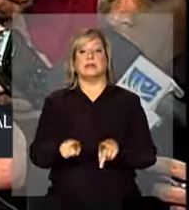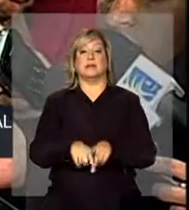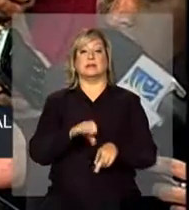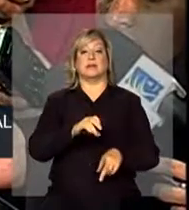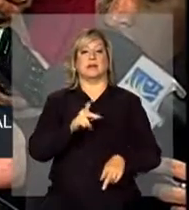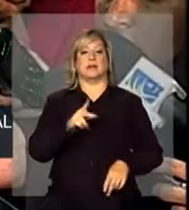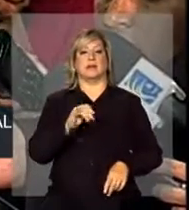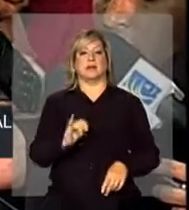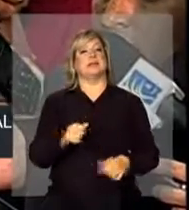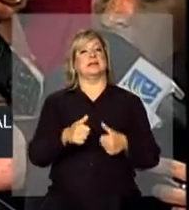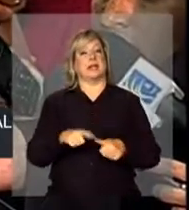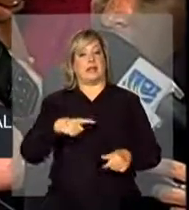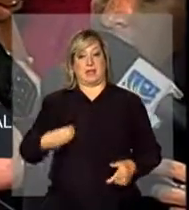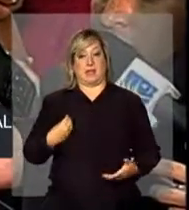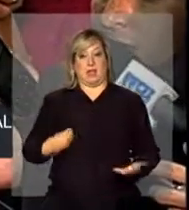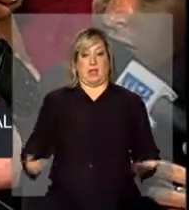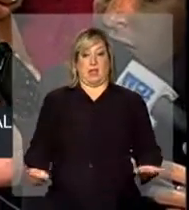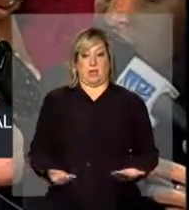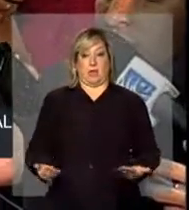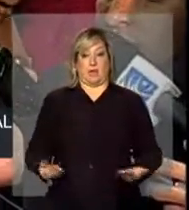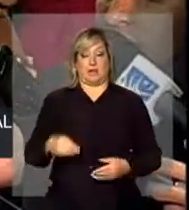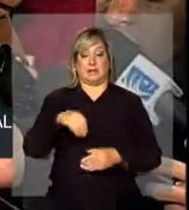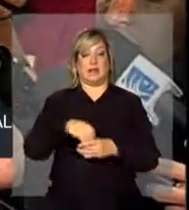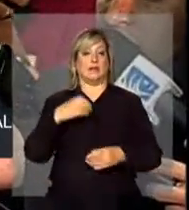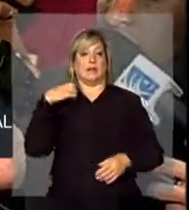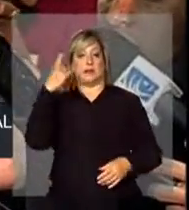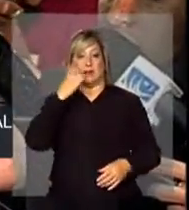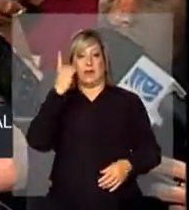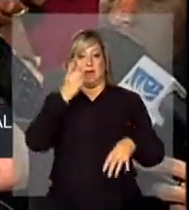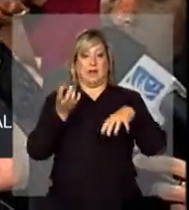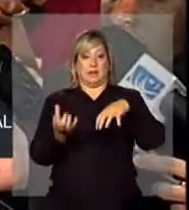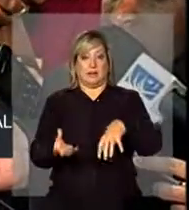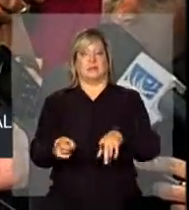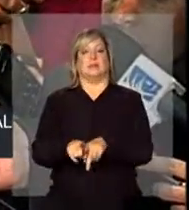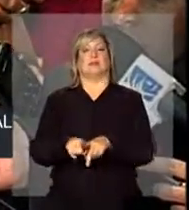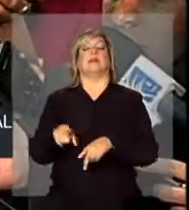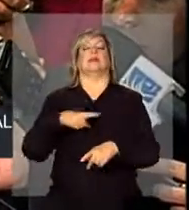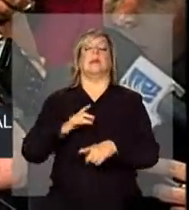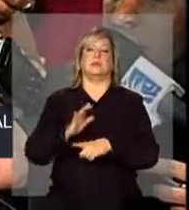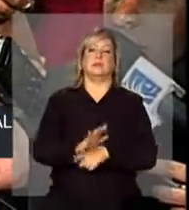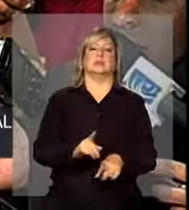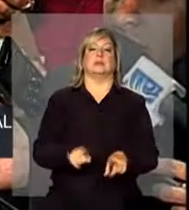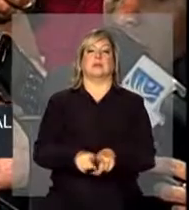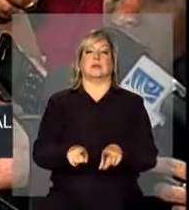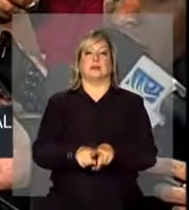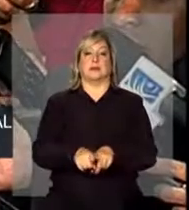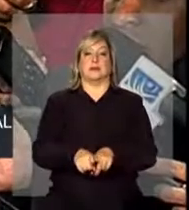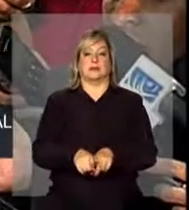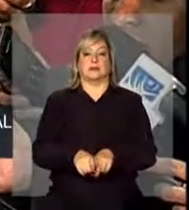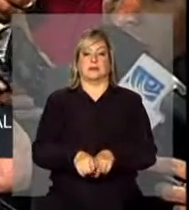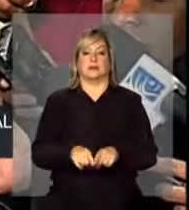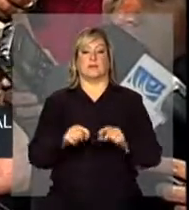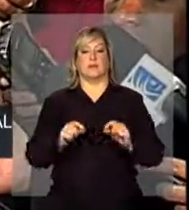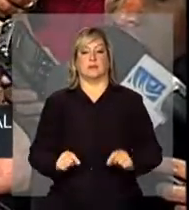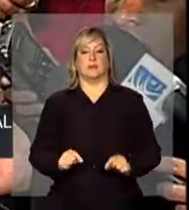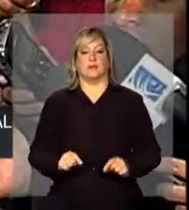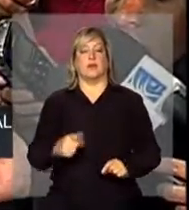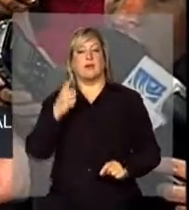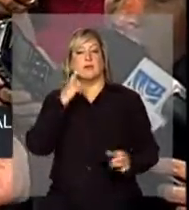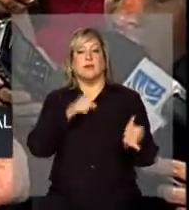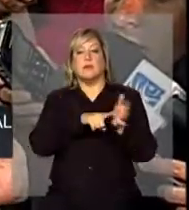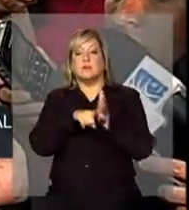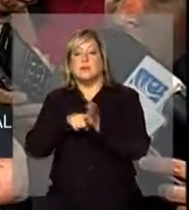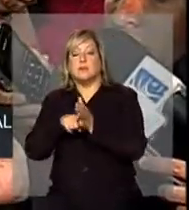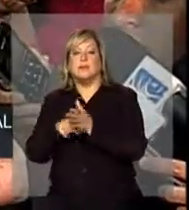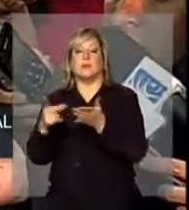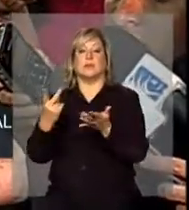CPI que está em atuação na Câmara dos Deputados, ela está dando a sua contribuição também, indo a campo, verificando os casos e